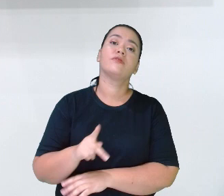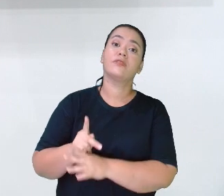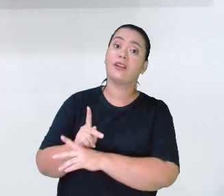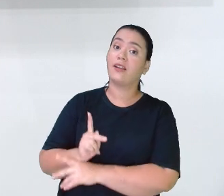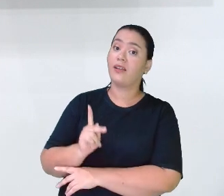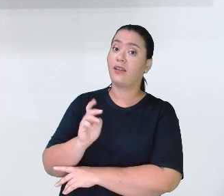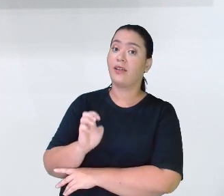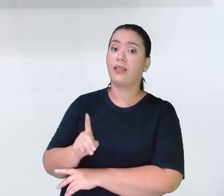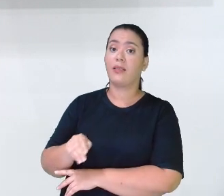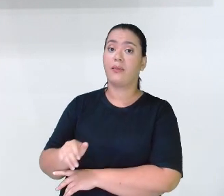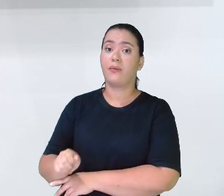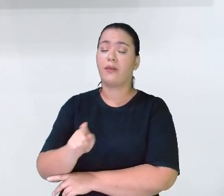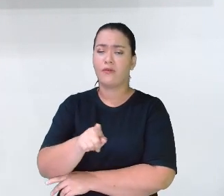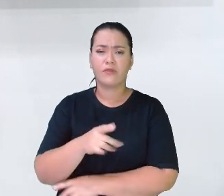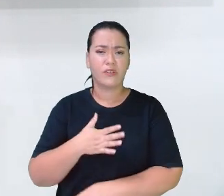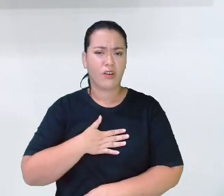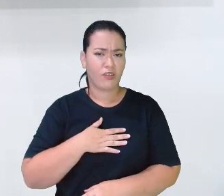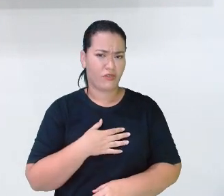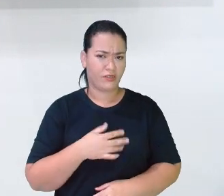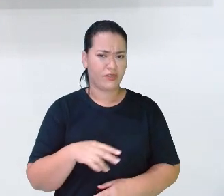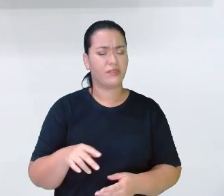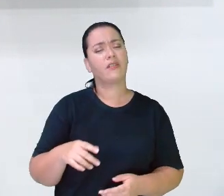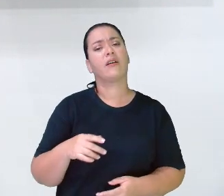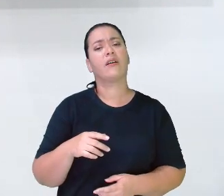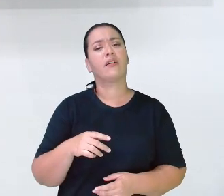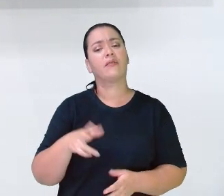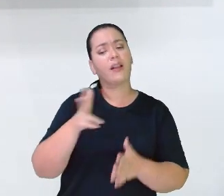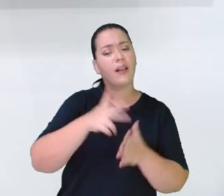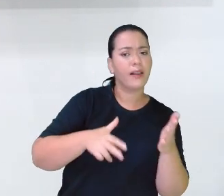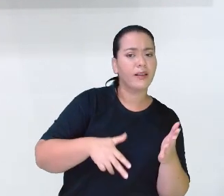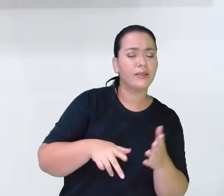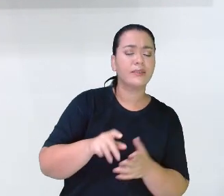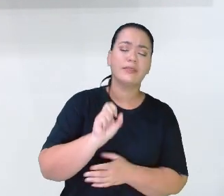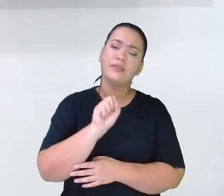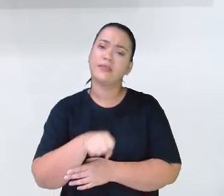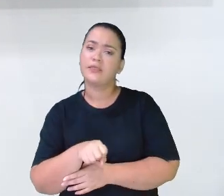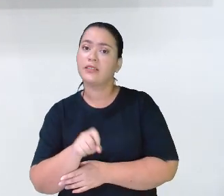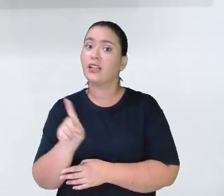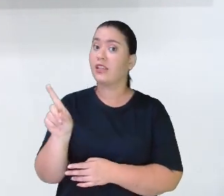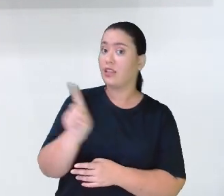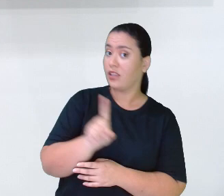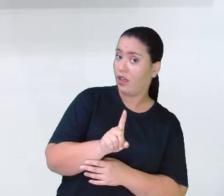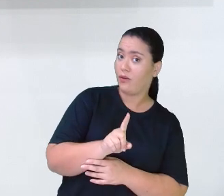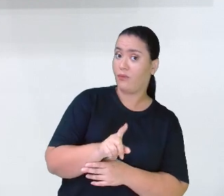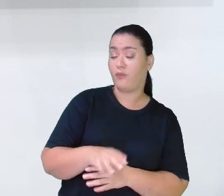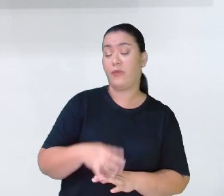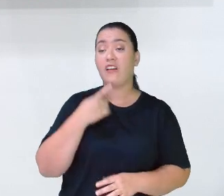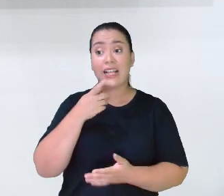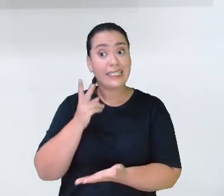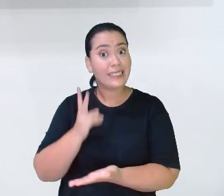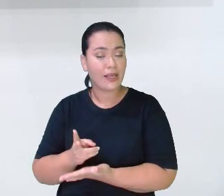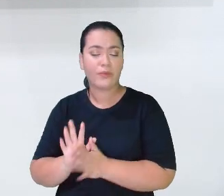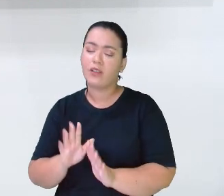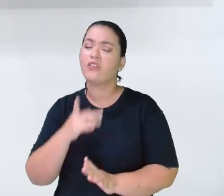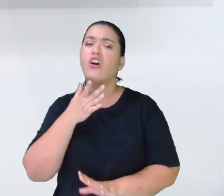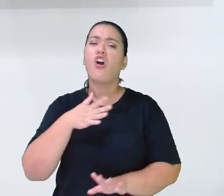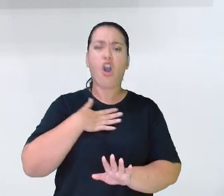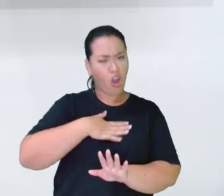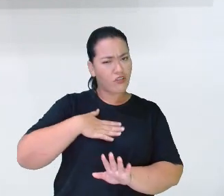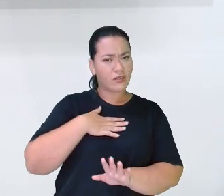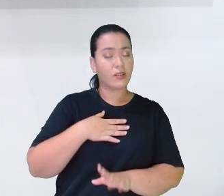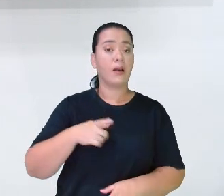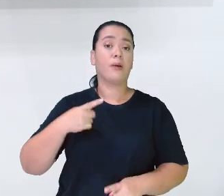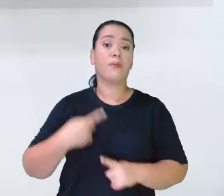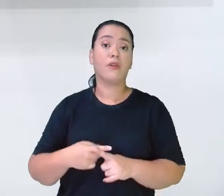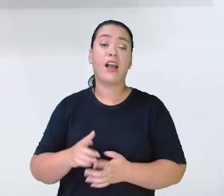ali. Você gosta de ler, sim ou não? Eu não estou perguntando se você lê sempre, eu quero saber se você gosta. Porque muitas